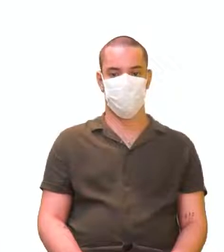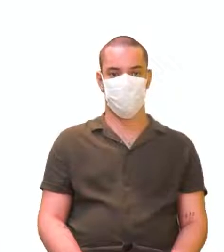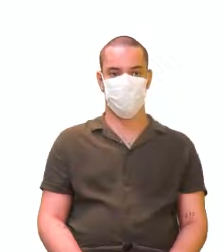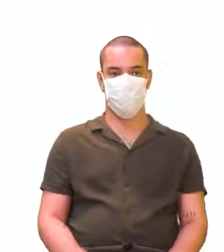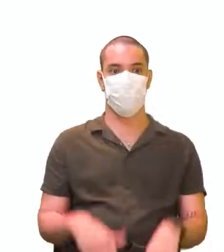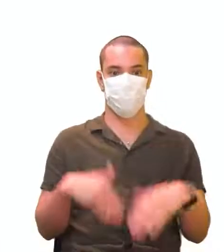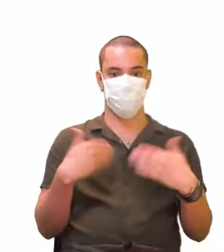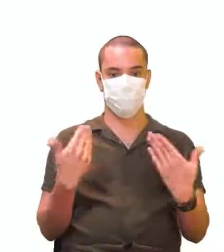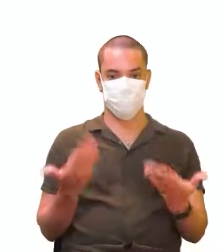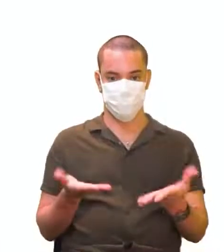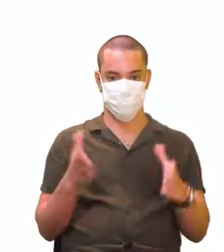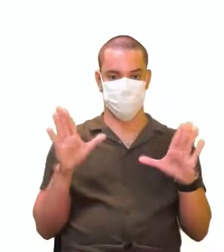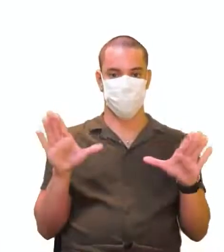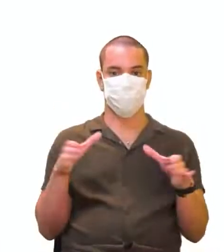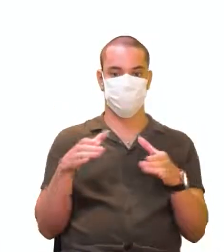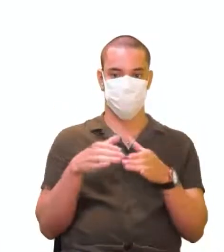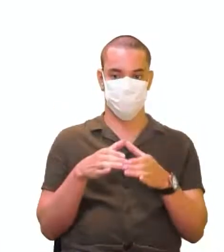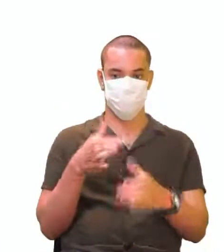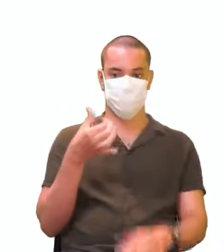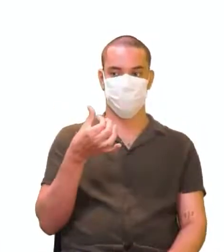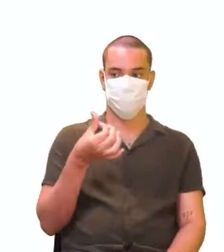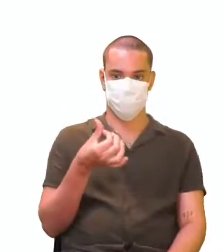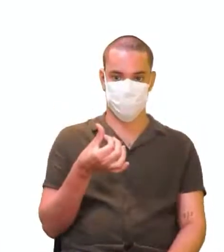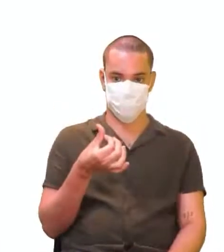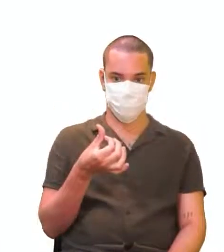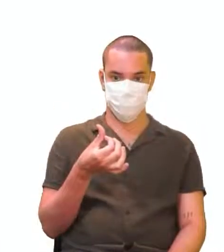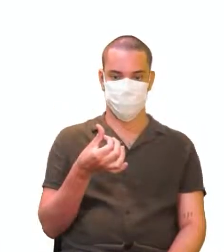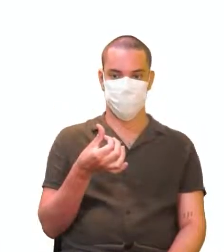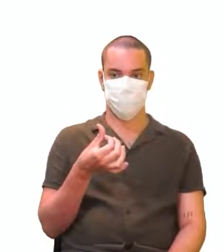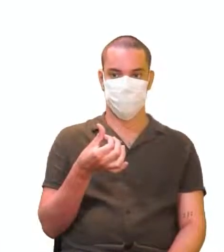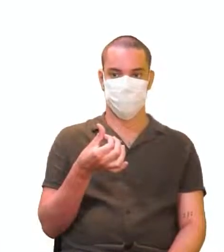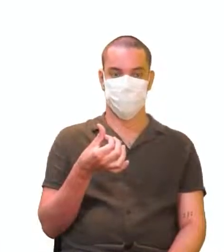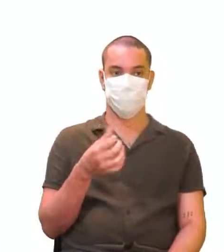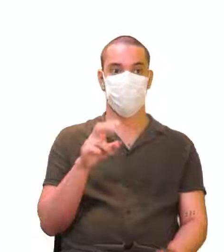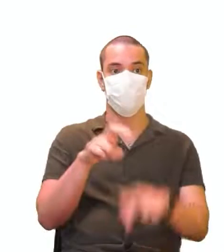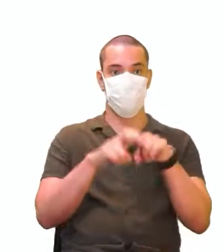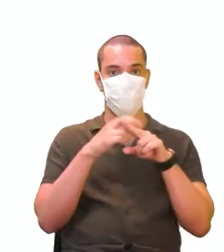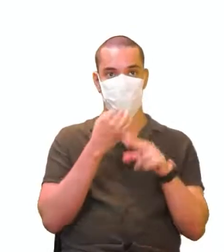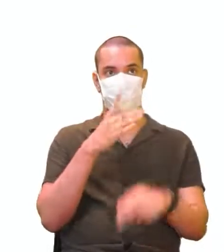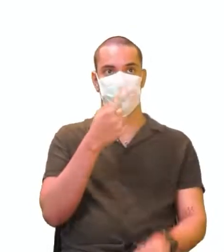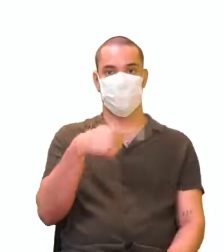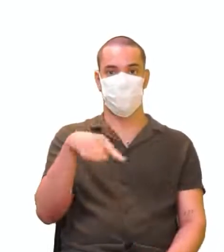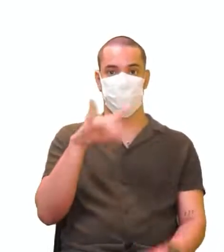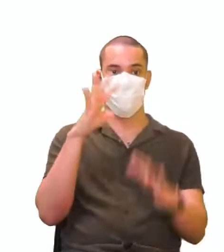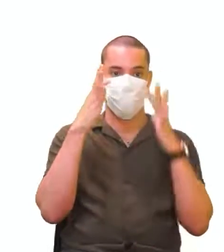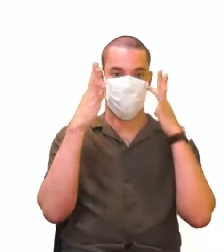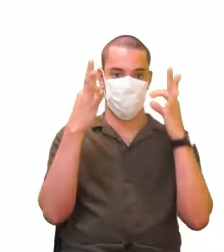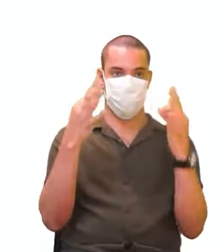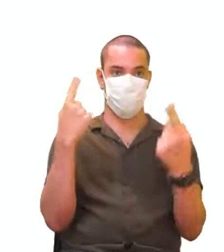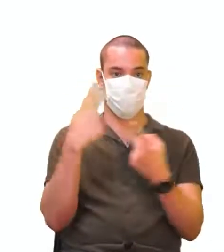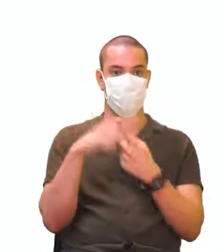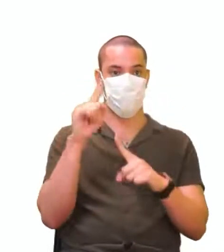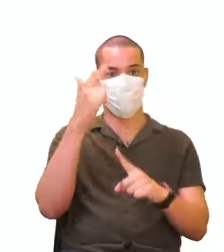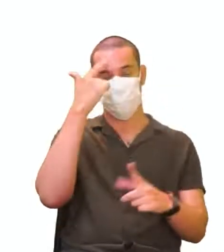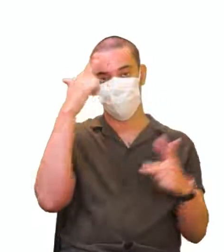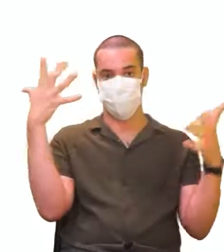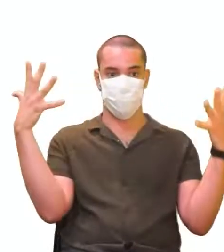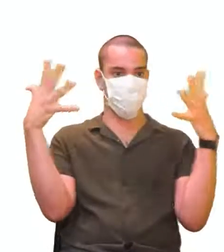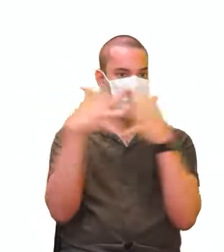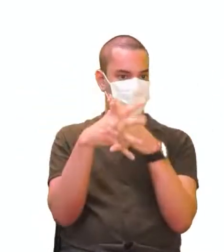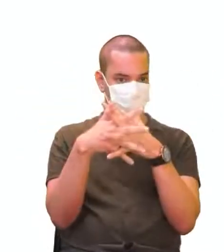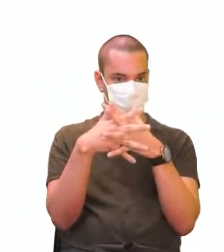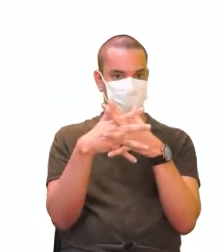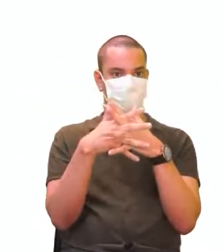então, grupo 6. Por isso que é bom vocês prestarem bastante atenção, pessoal, porque isso buga a cabeça de qualquer